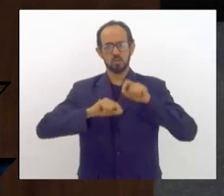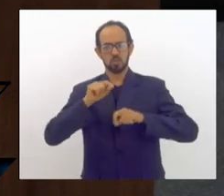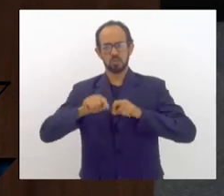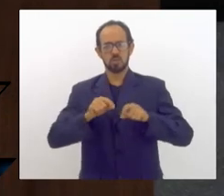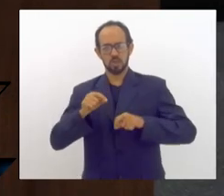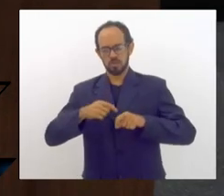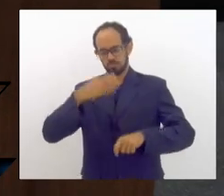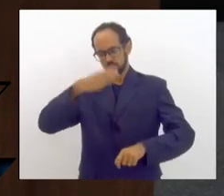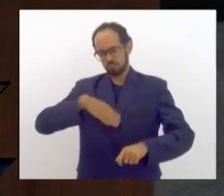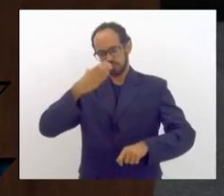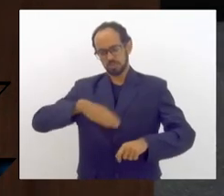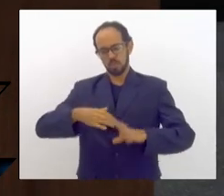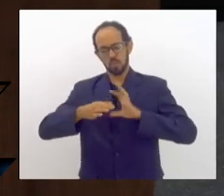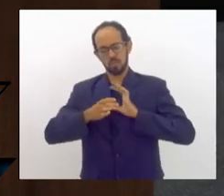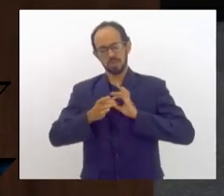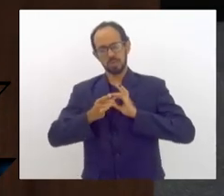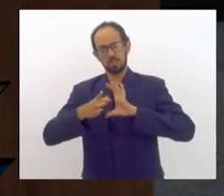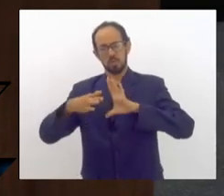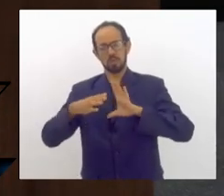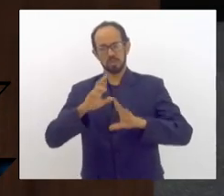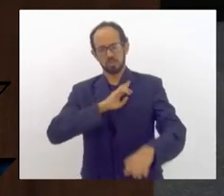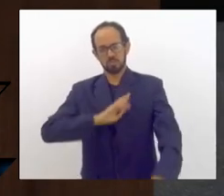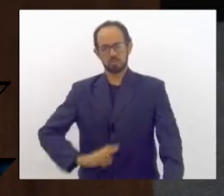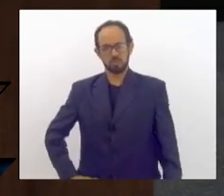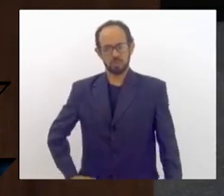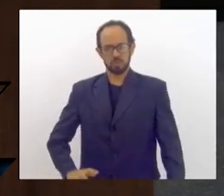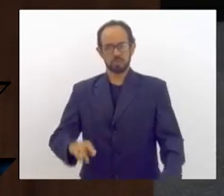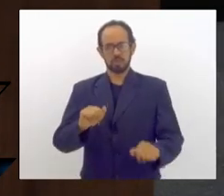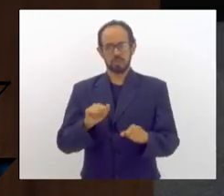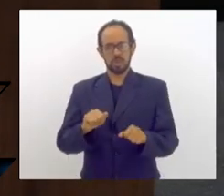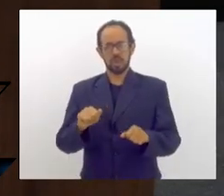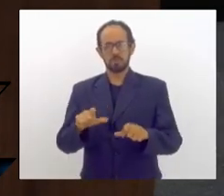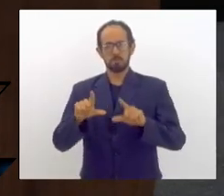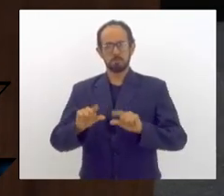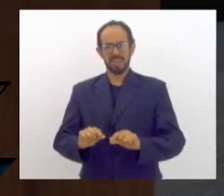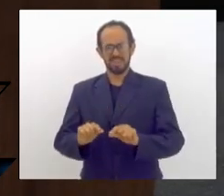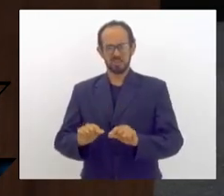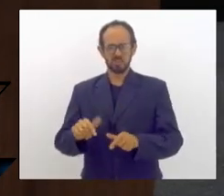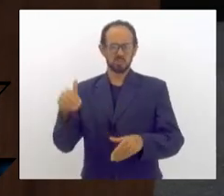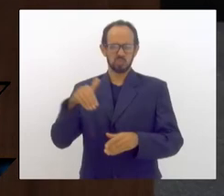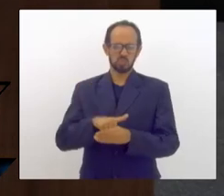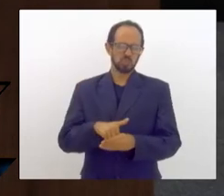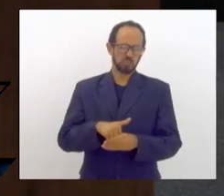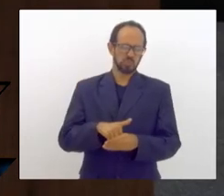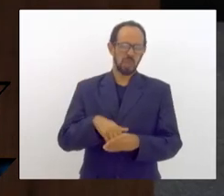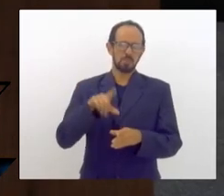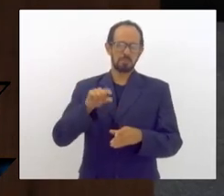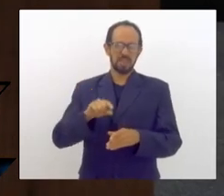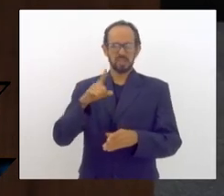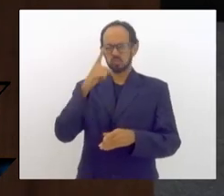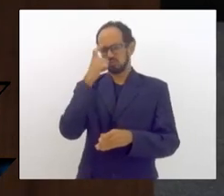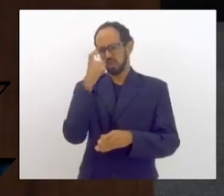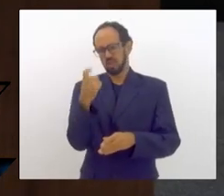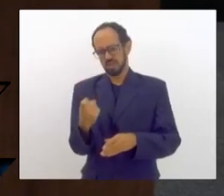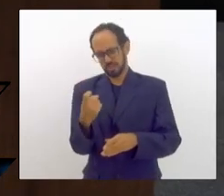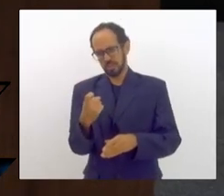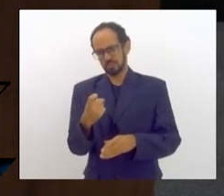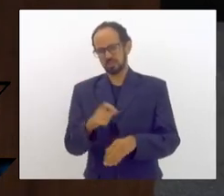democrática, mais republicana e menos eleitoralesca, menos violenta, menos